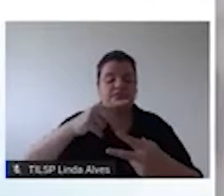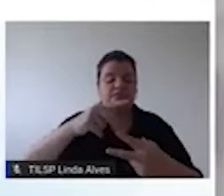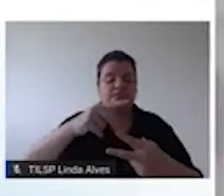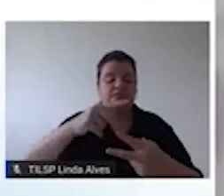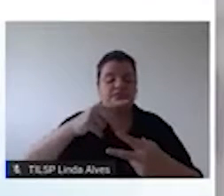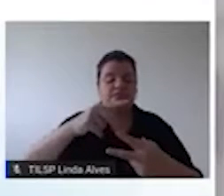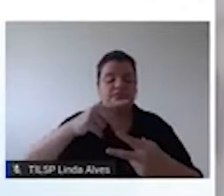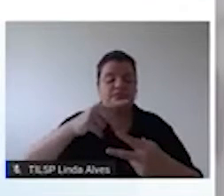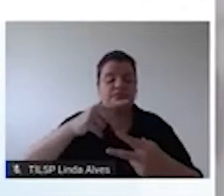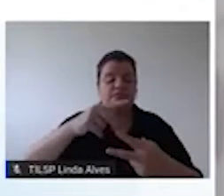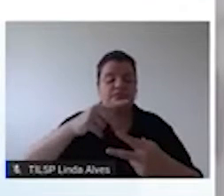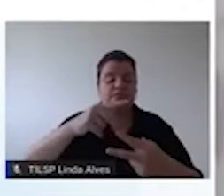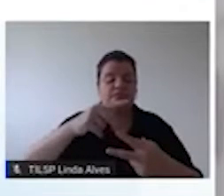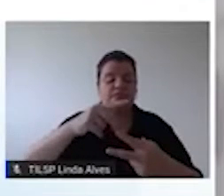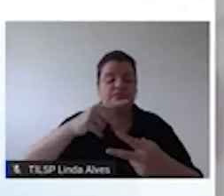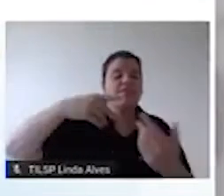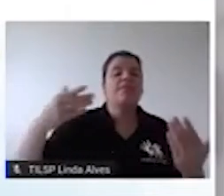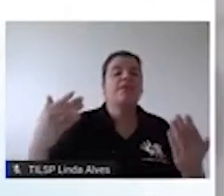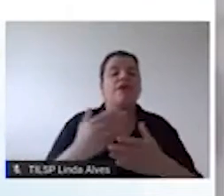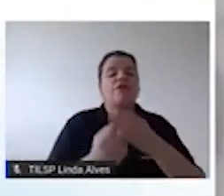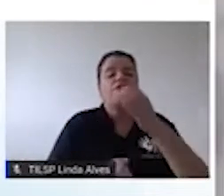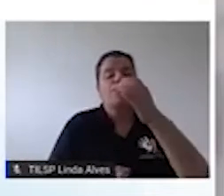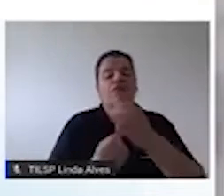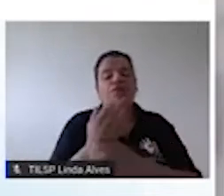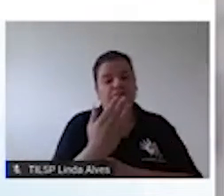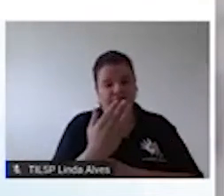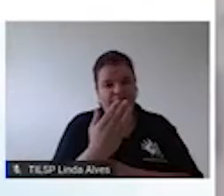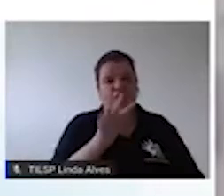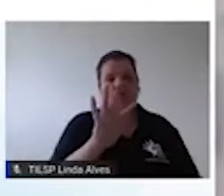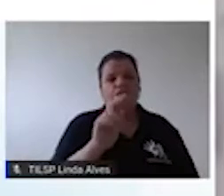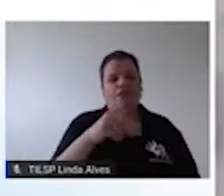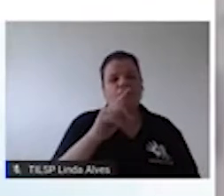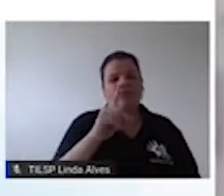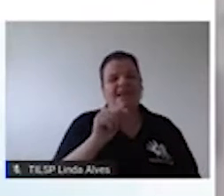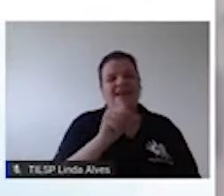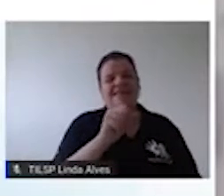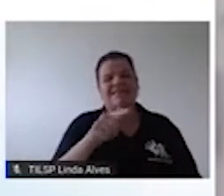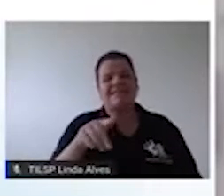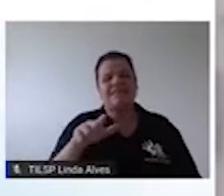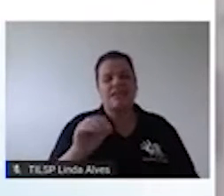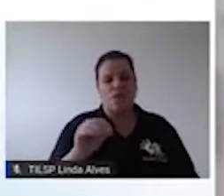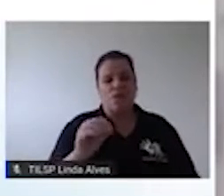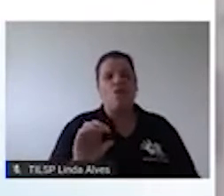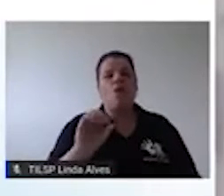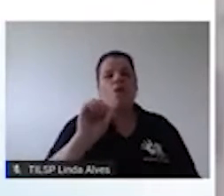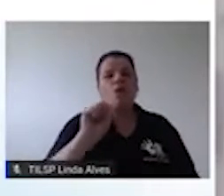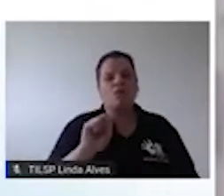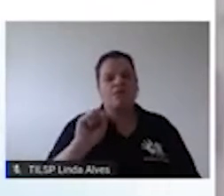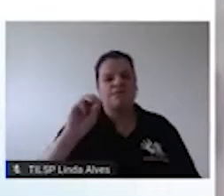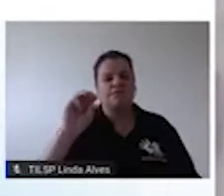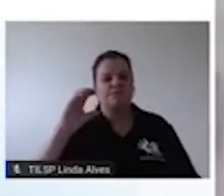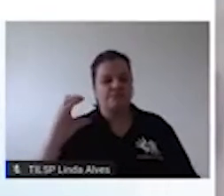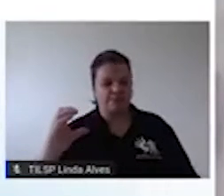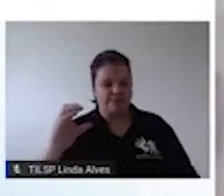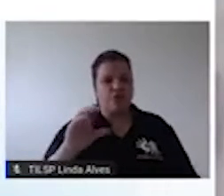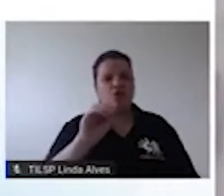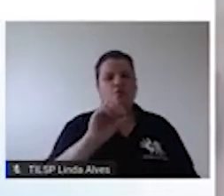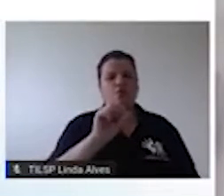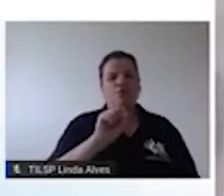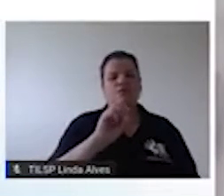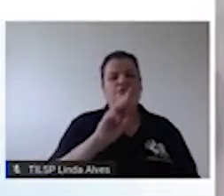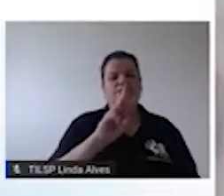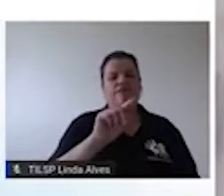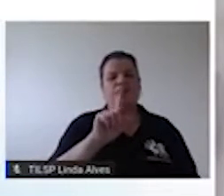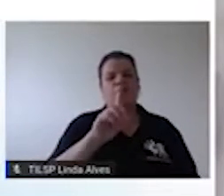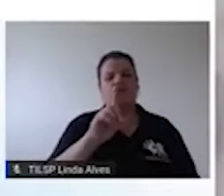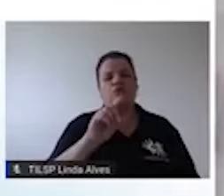vértice é a Fundação Oswaldo Cruz, com a sua unidade de produção de vacinas, de imunobiológicos, que se